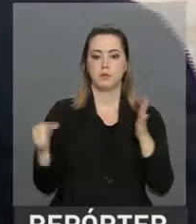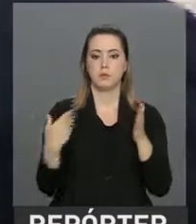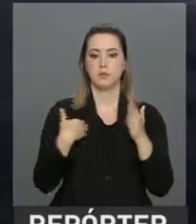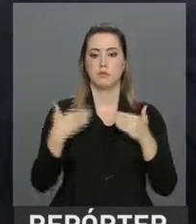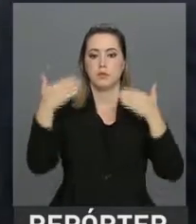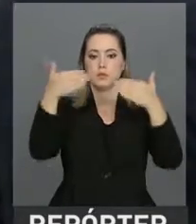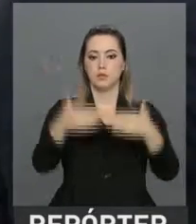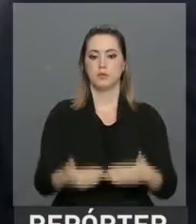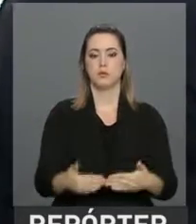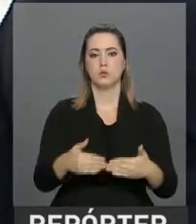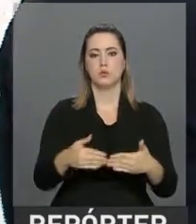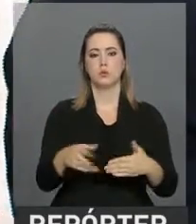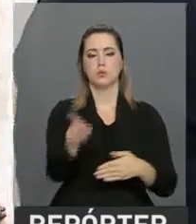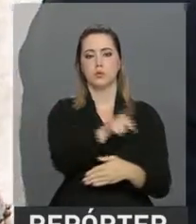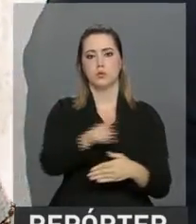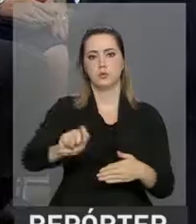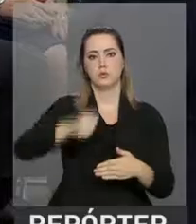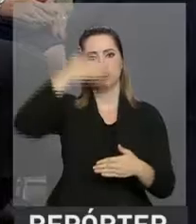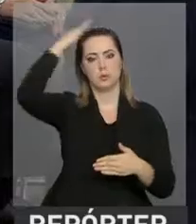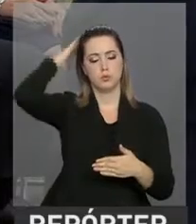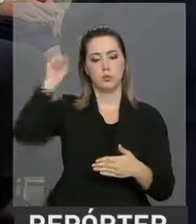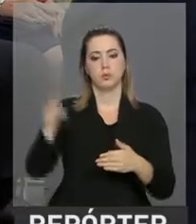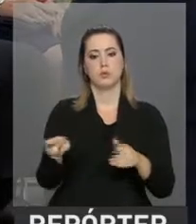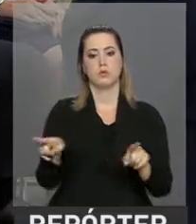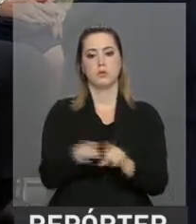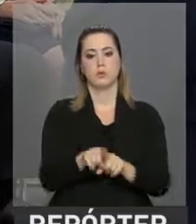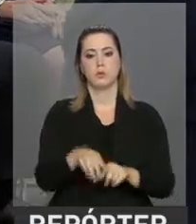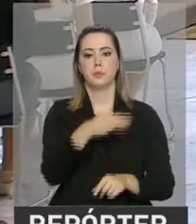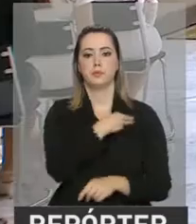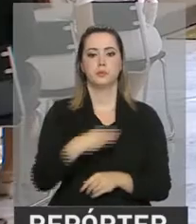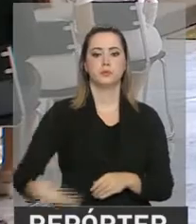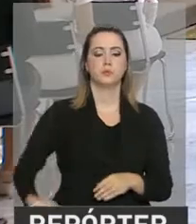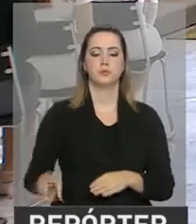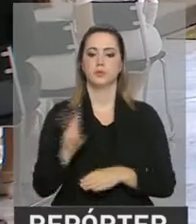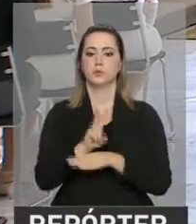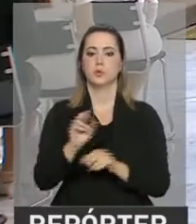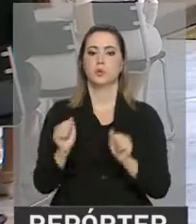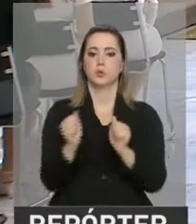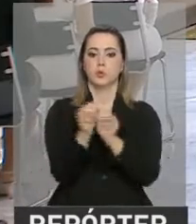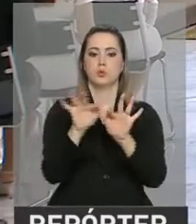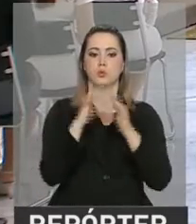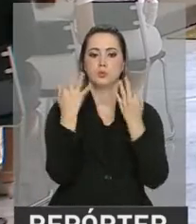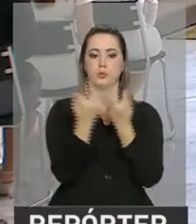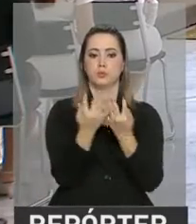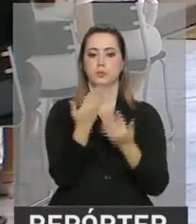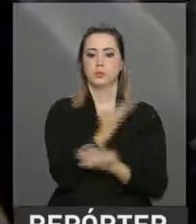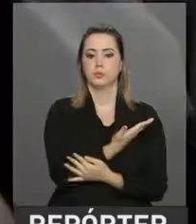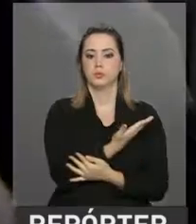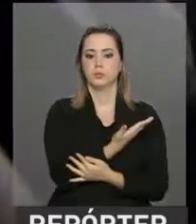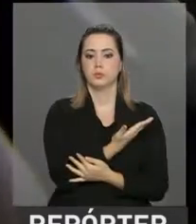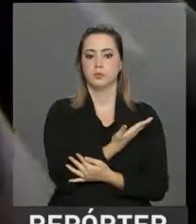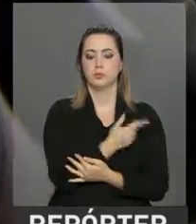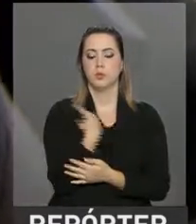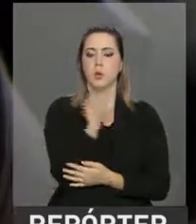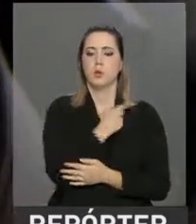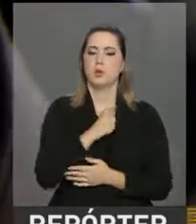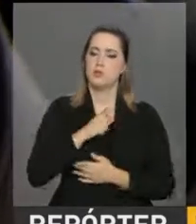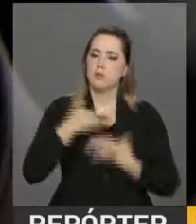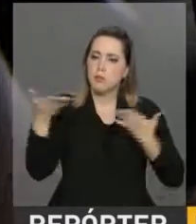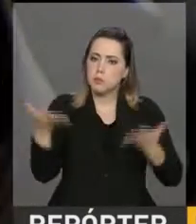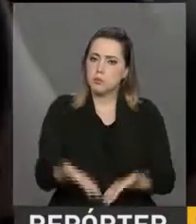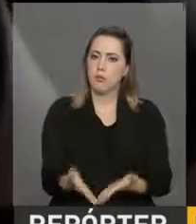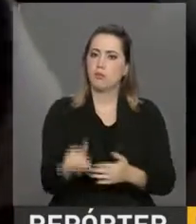eles se apresentaram ao presidente Michel Temer e ao ministro da Defesa, acompanhados de familiares. Nós temos aqui um